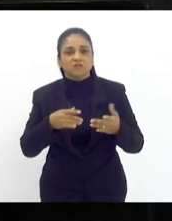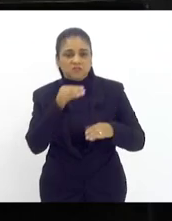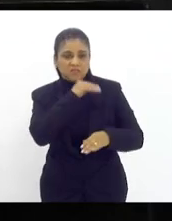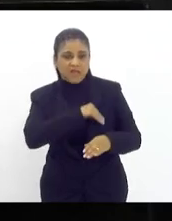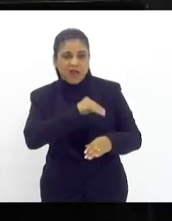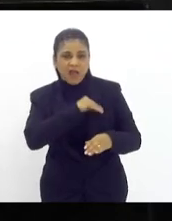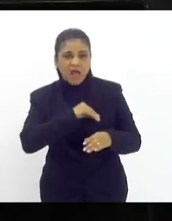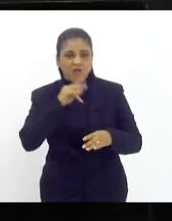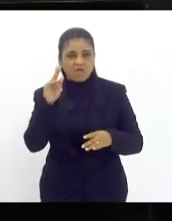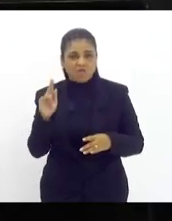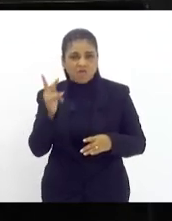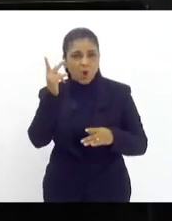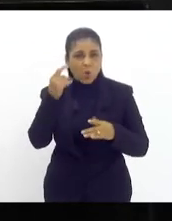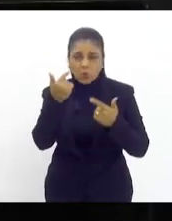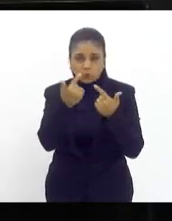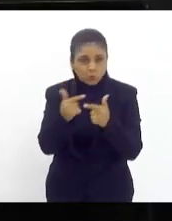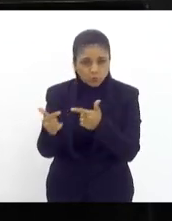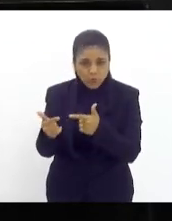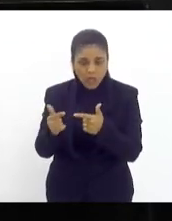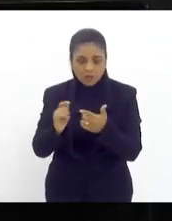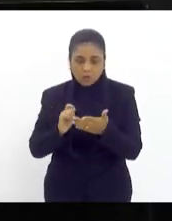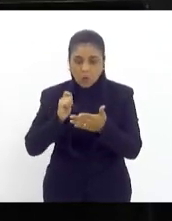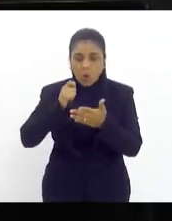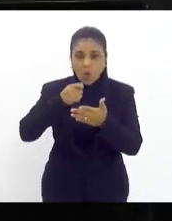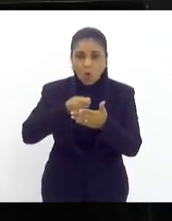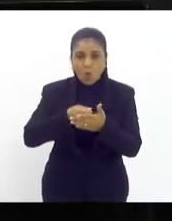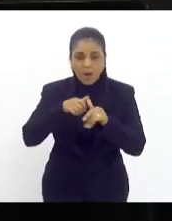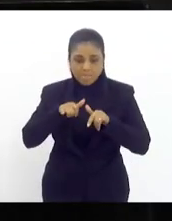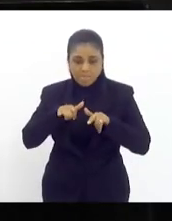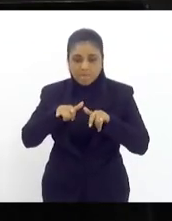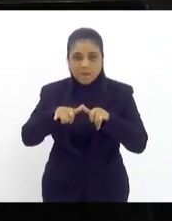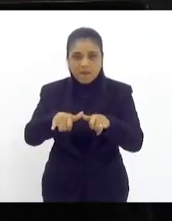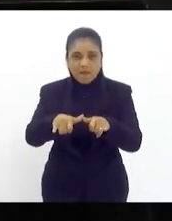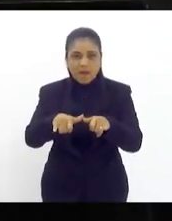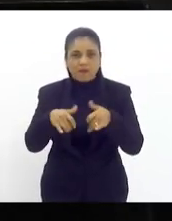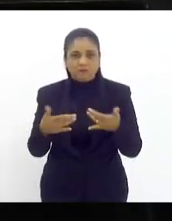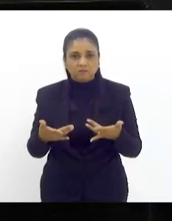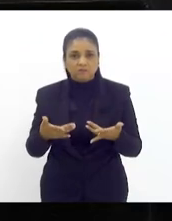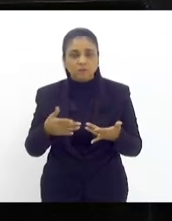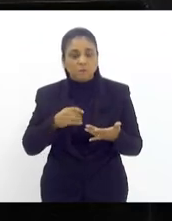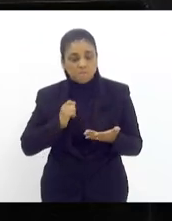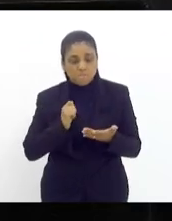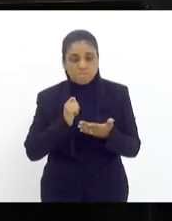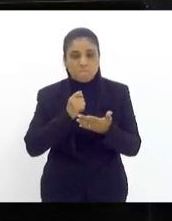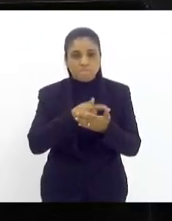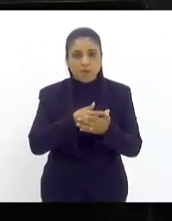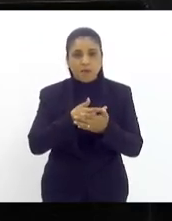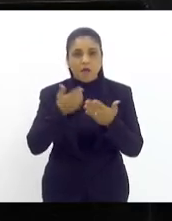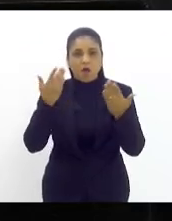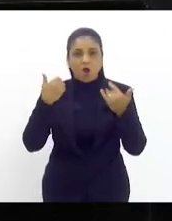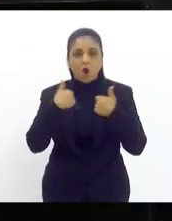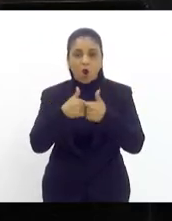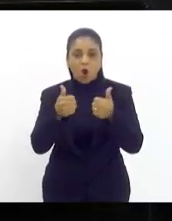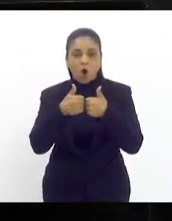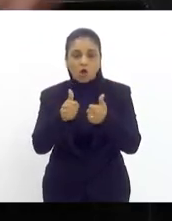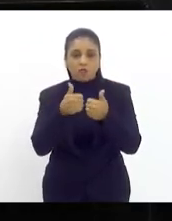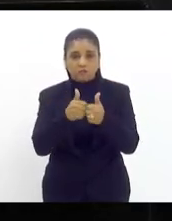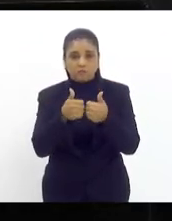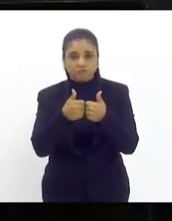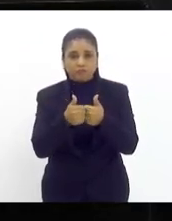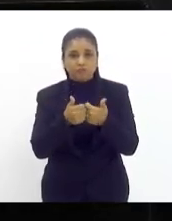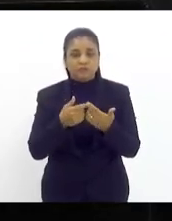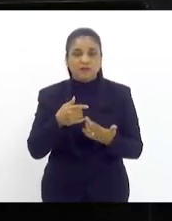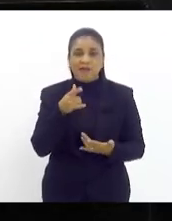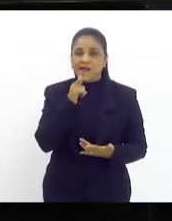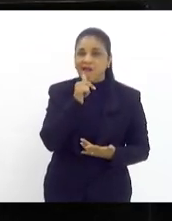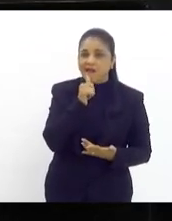ter um salário desvalorizado na hora de fazer a compra de mês com disparate quer pagar passagem de ônibus que paga nas nossas cidades a tarifa da